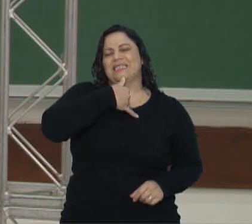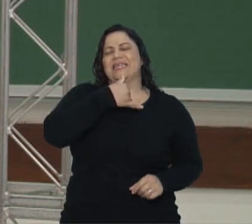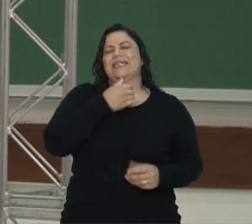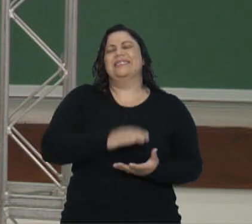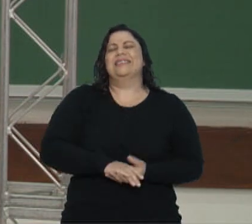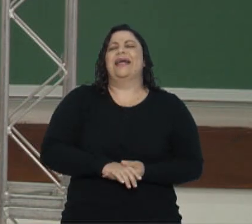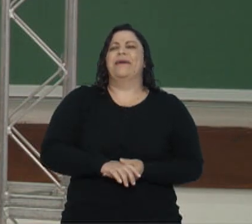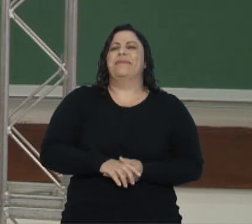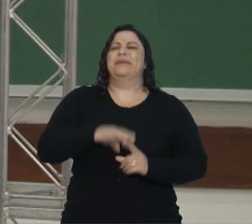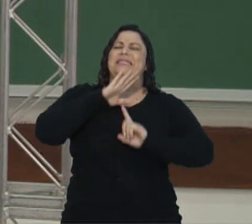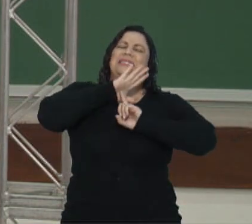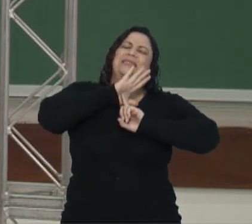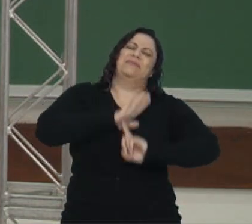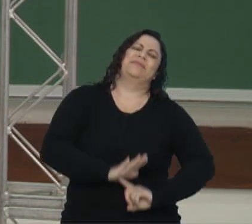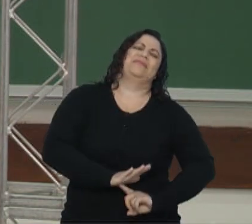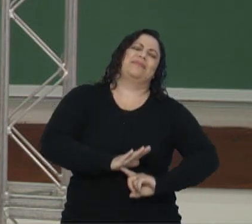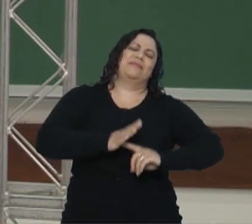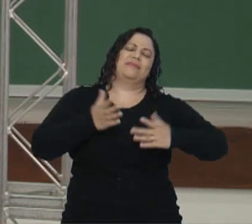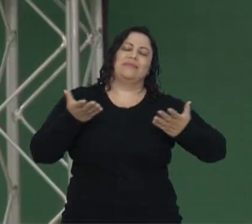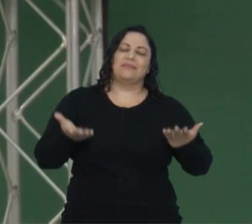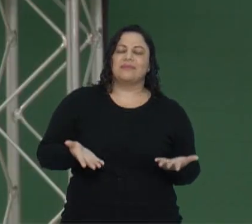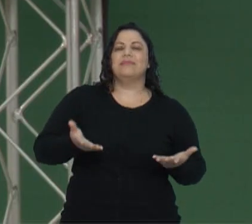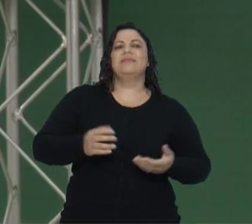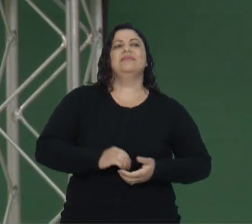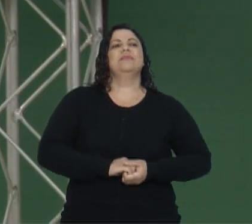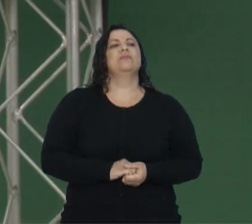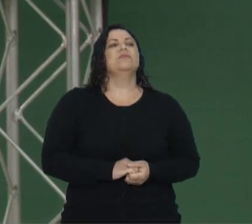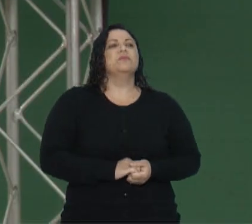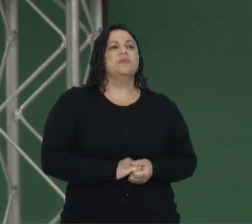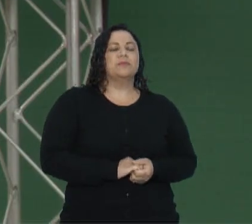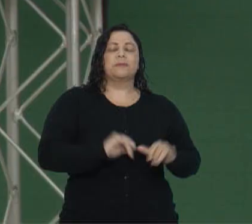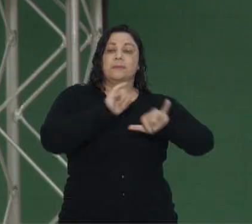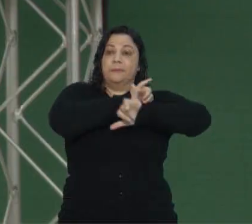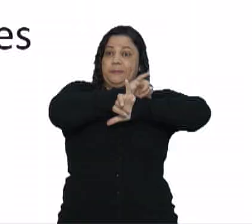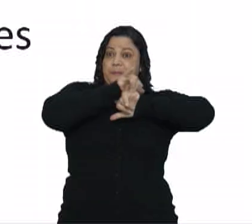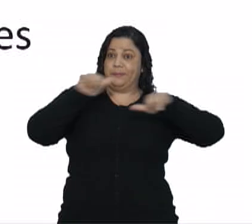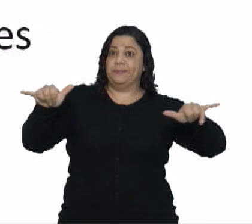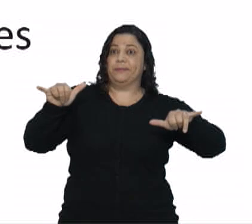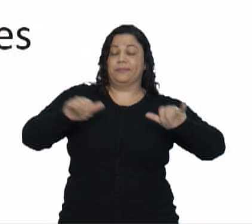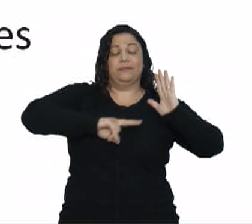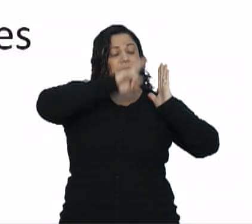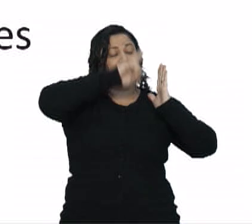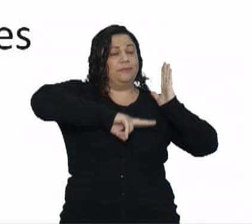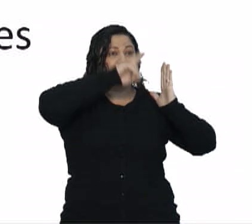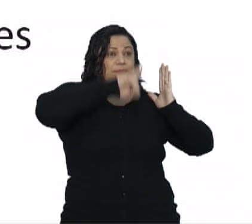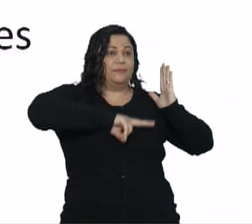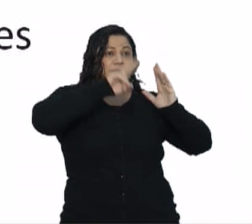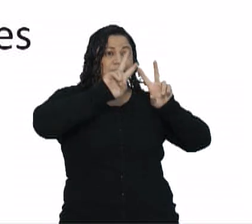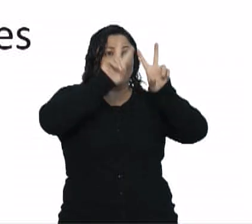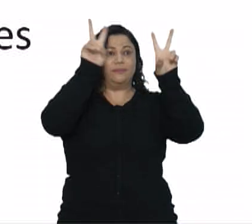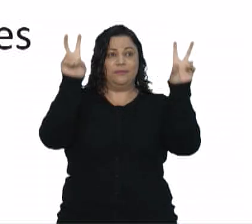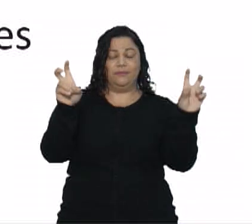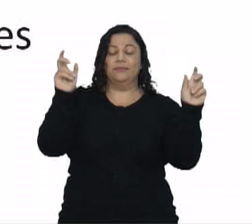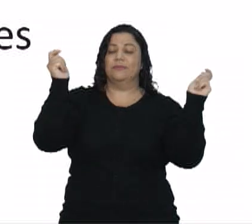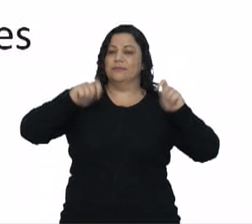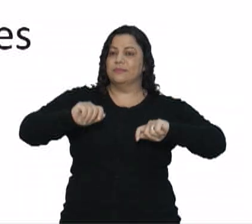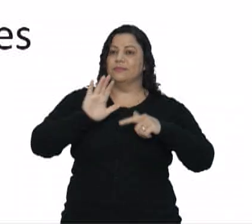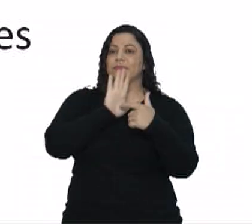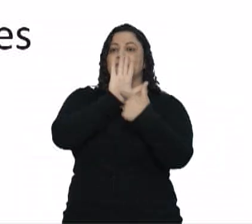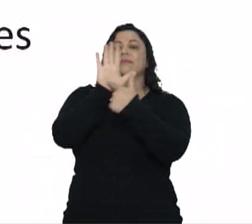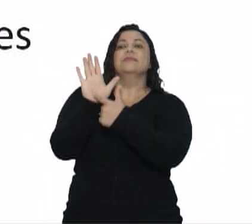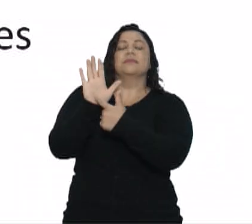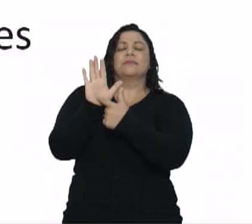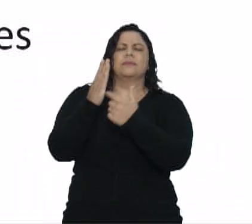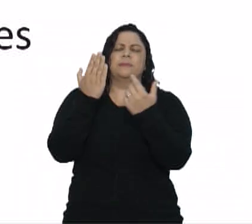nós. Vamos ver isso com calma. Vamos lá. Na notícia que a gente leu, a gente revisando o tema, a gente viu que ela apresenta um resultado da